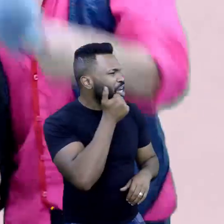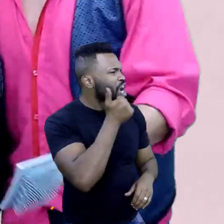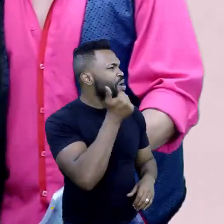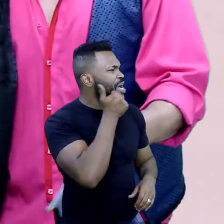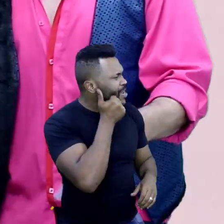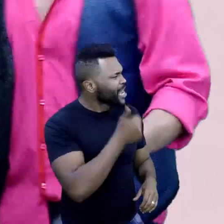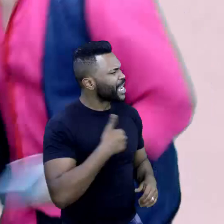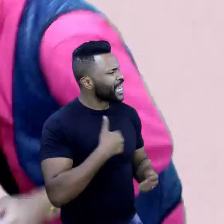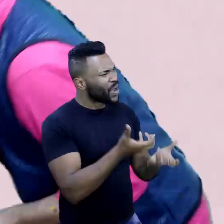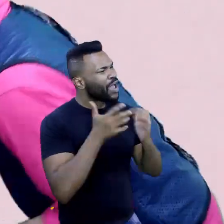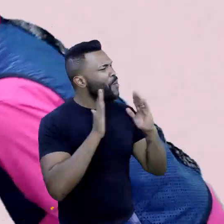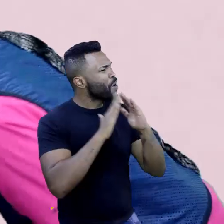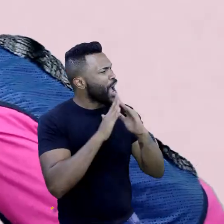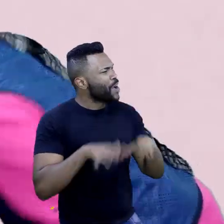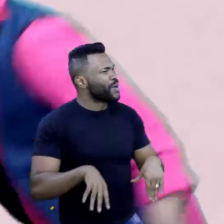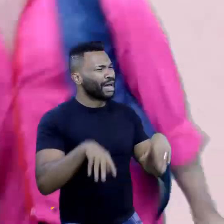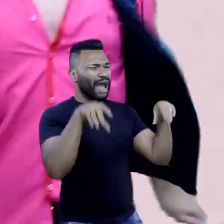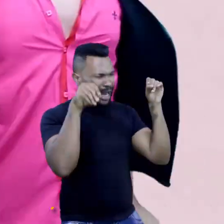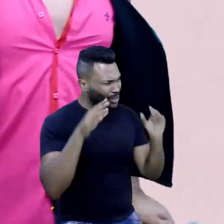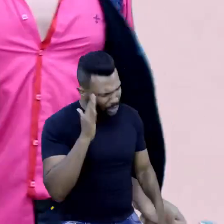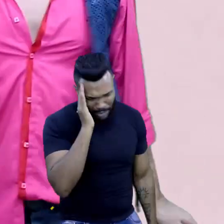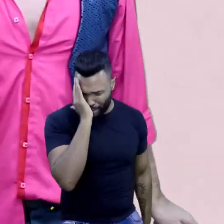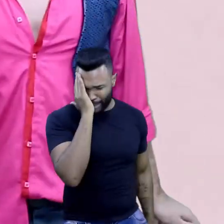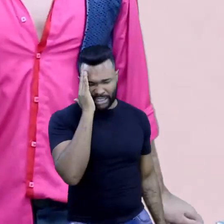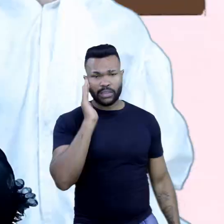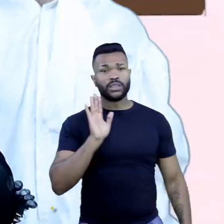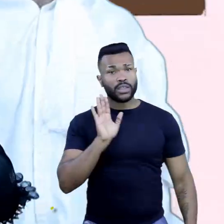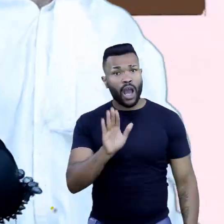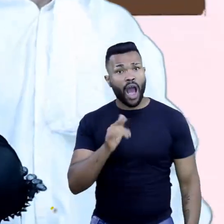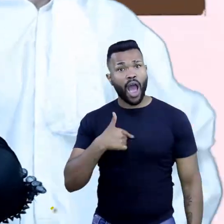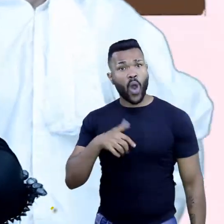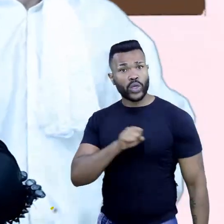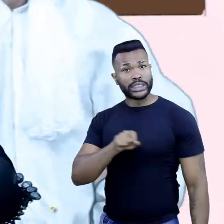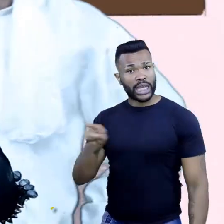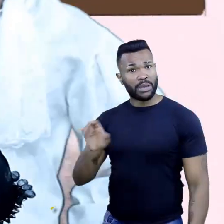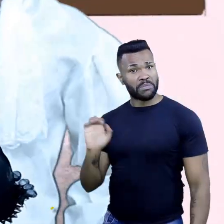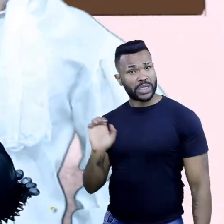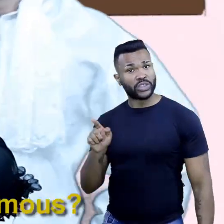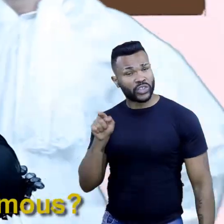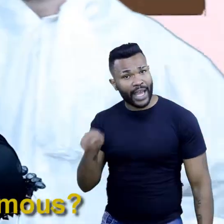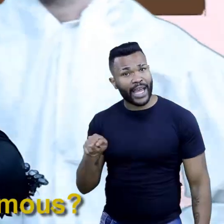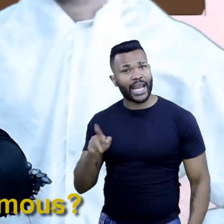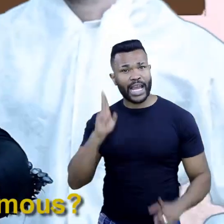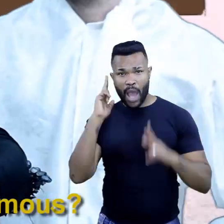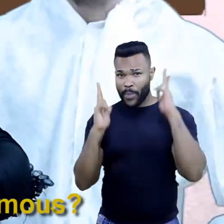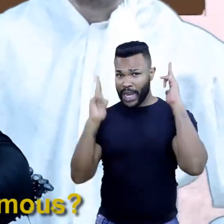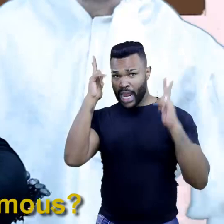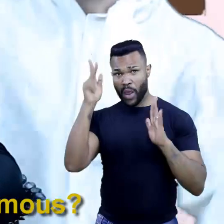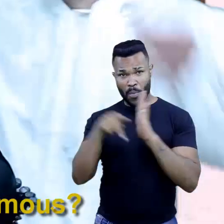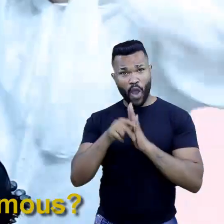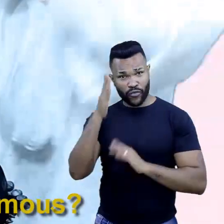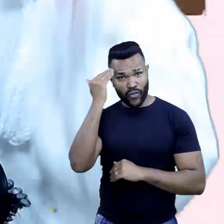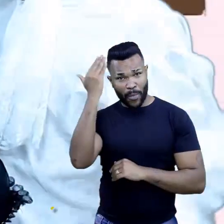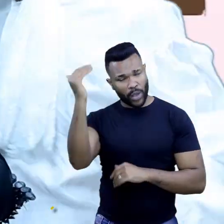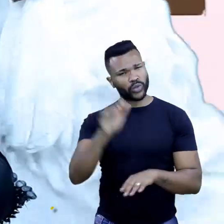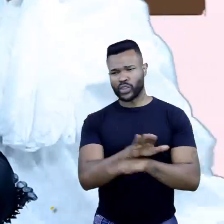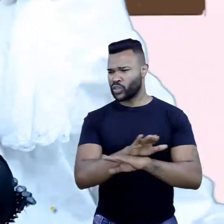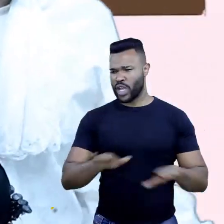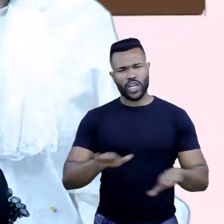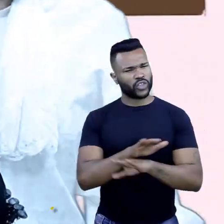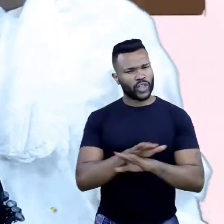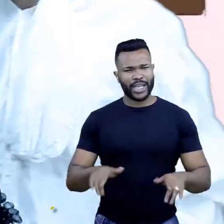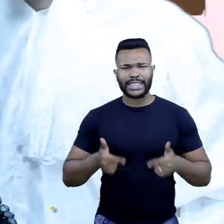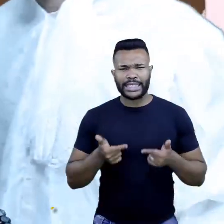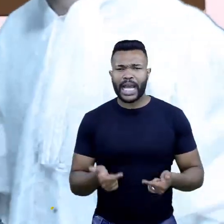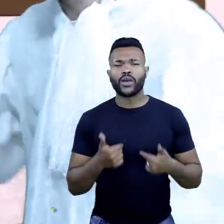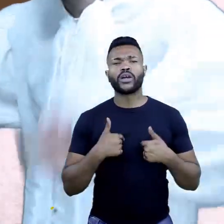Vadia, vadia, eu quero morar no palácio! Gente, gostei dessa bicha. Não é ela que é cabeleireira das famosas? Chega, gente,